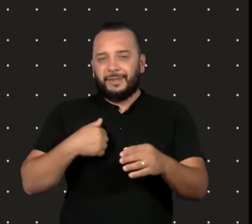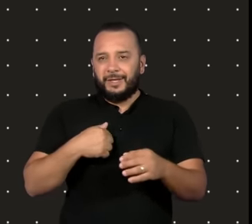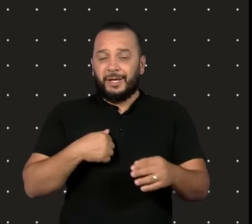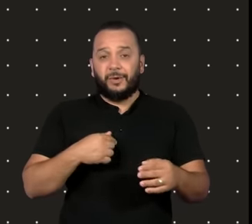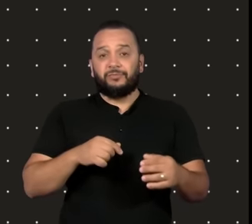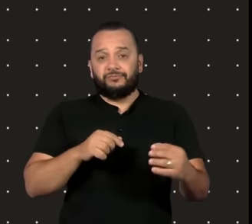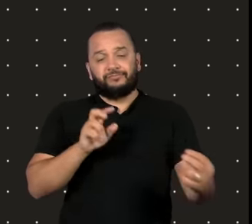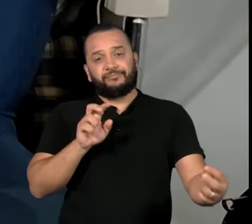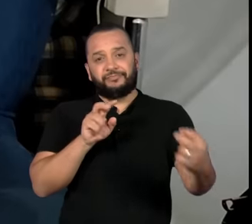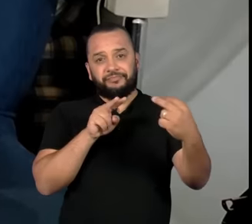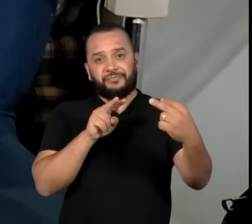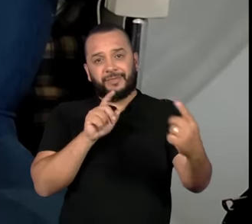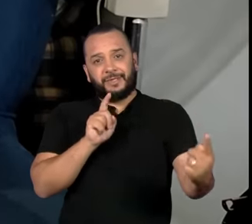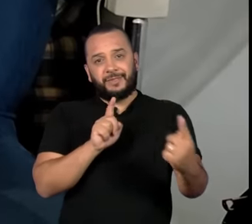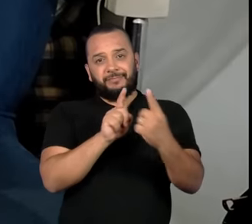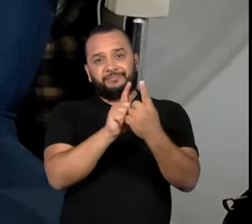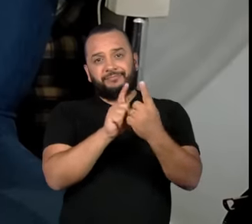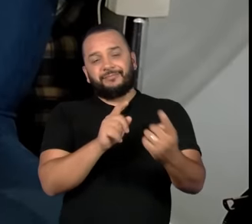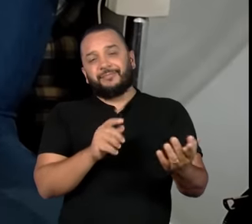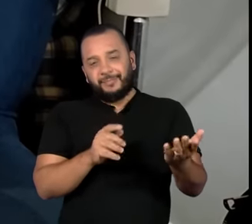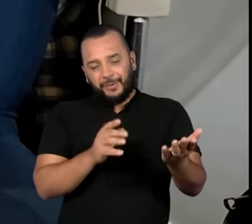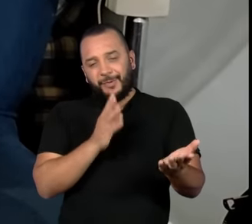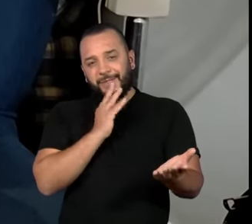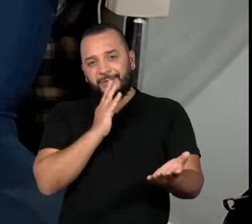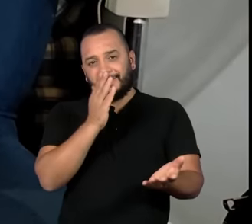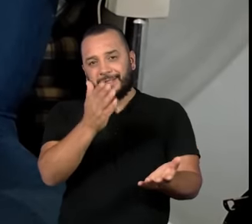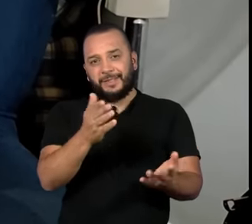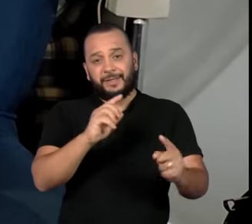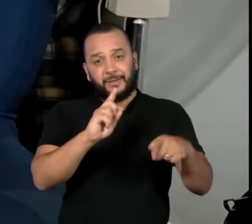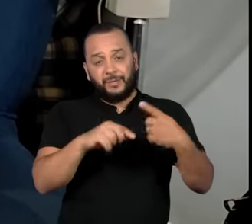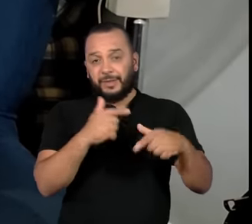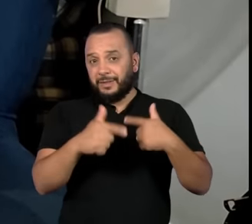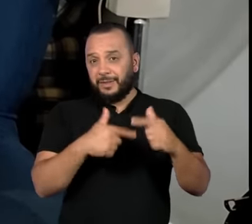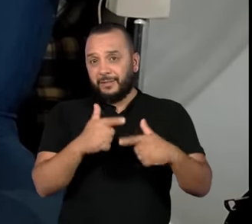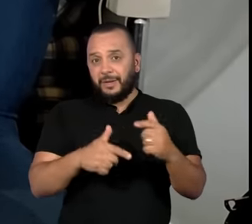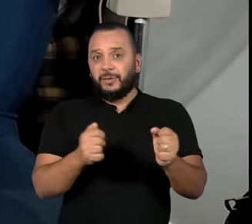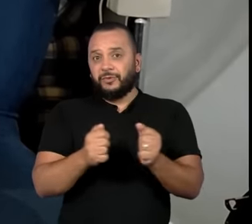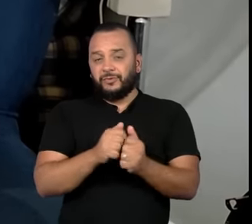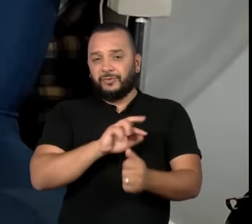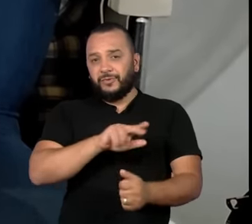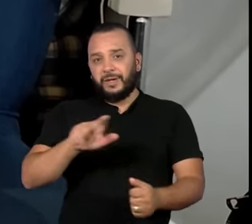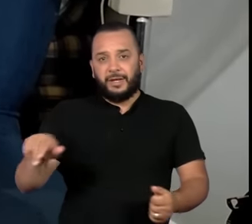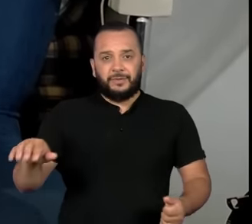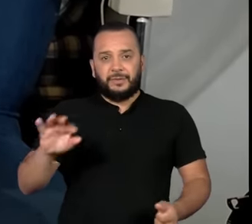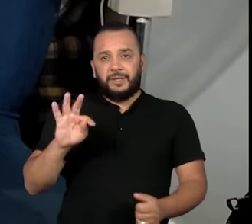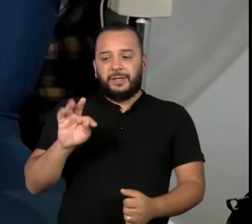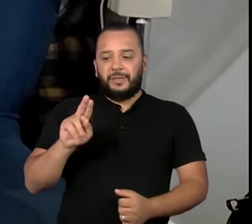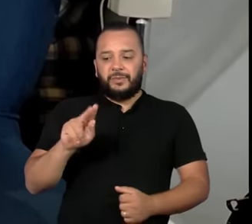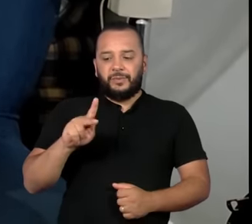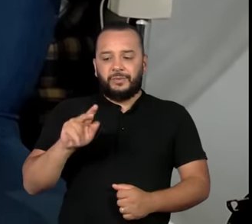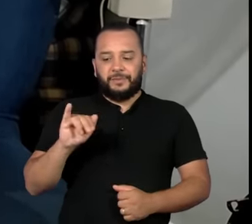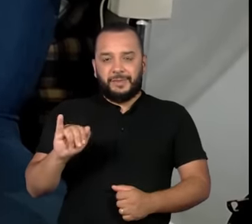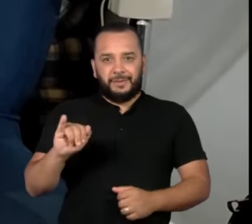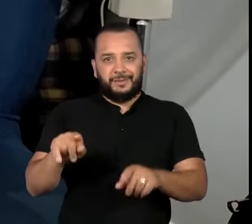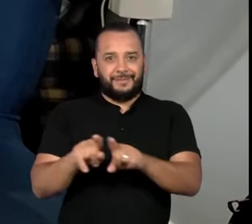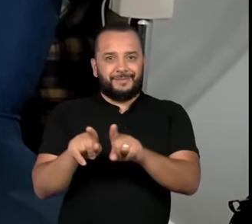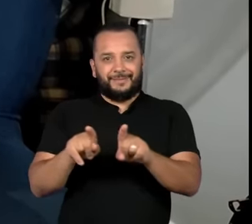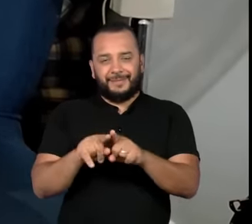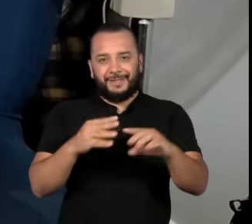lembra? Depois fizemos muitas coisas juntas, na Tupi e também